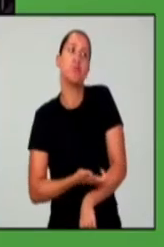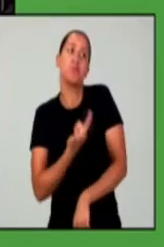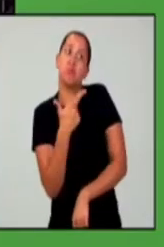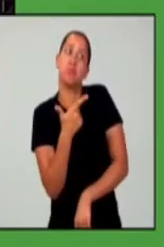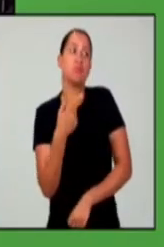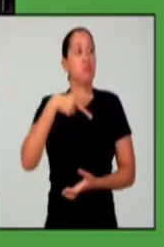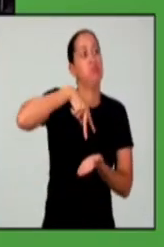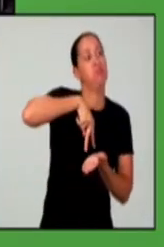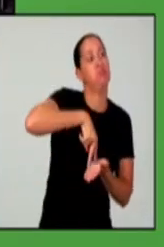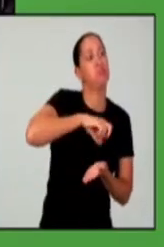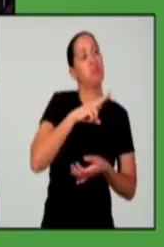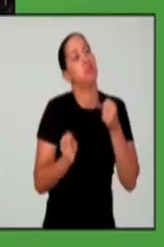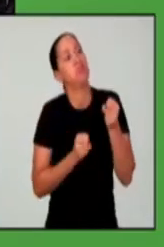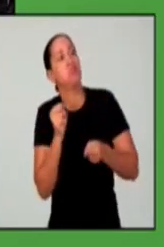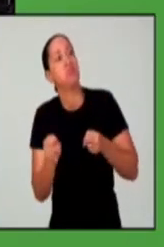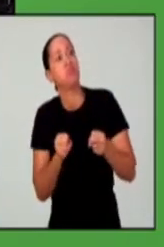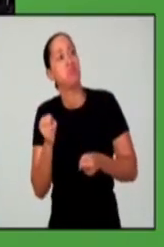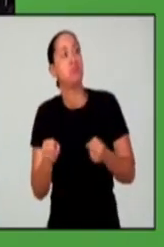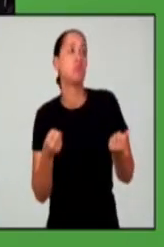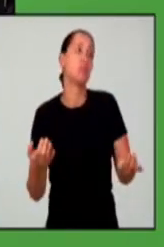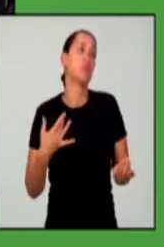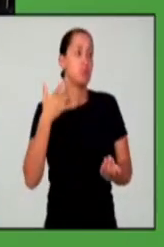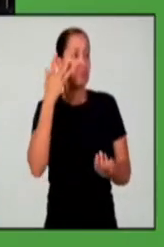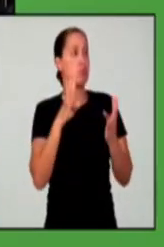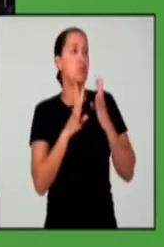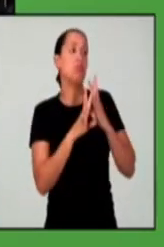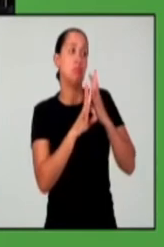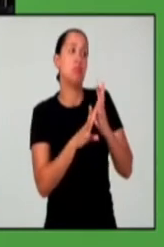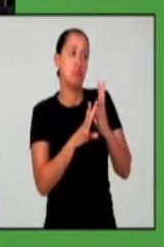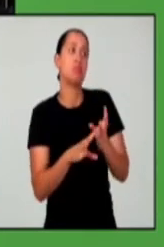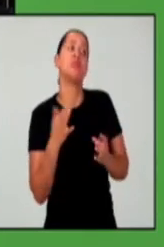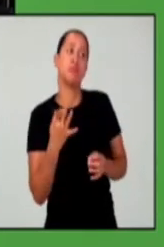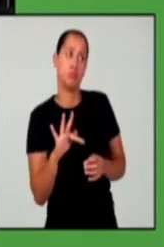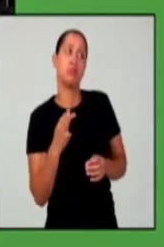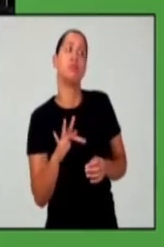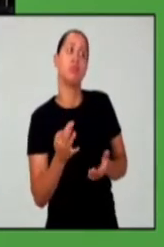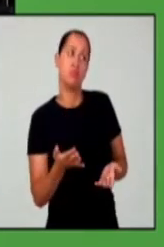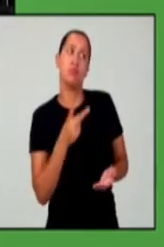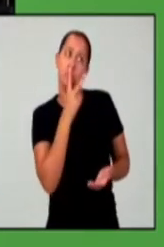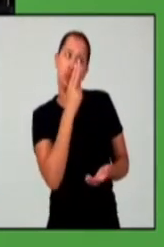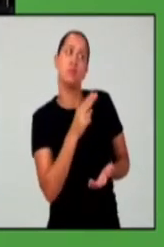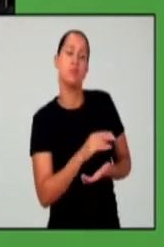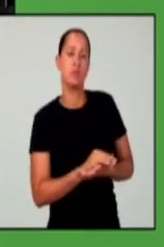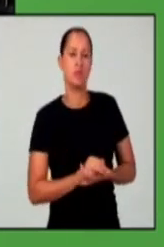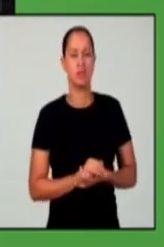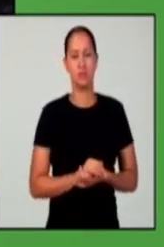A ficar de pé ou correr, se ela ficar numa fila há muito tempo, ela não vai sentir grande coisa.